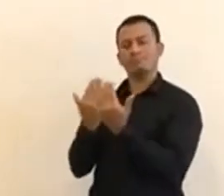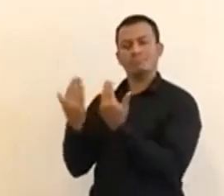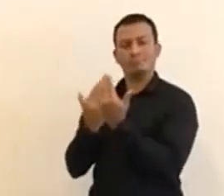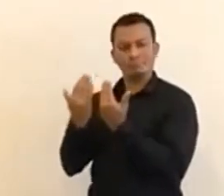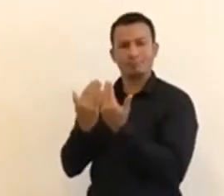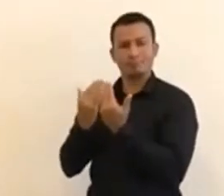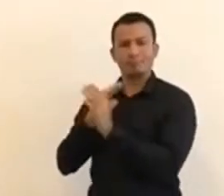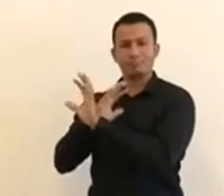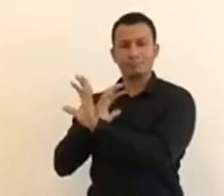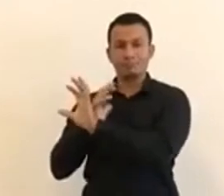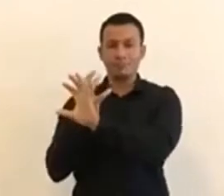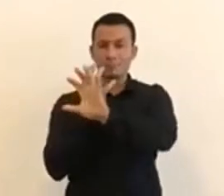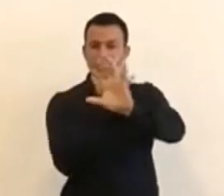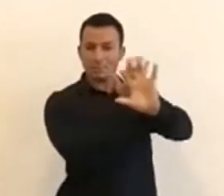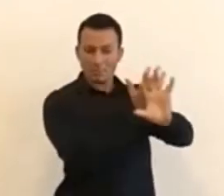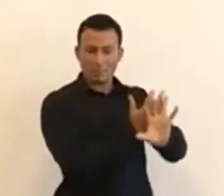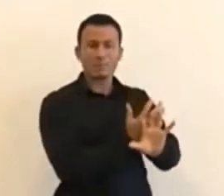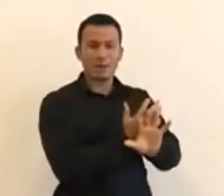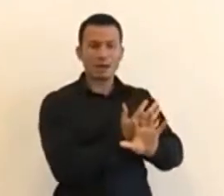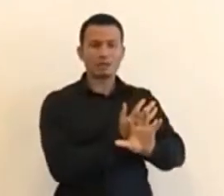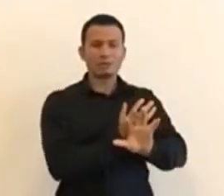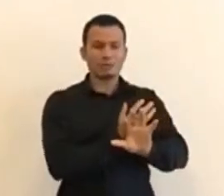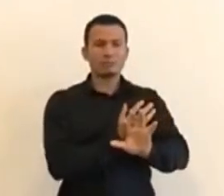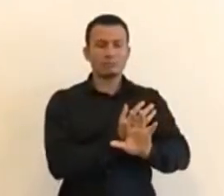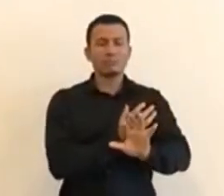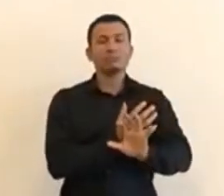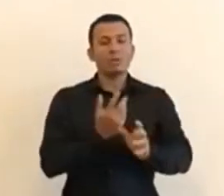vídeo, com todos eles.